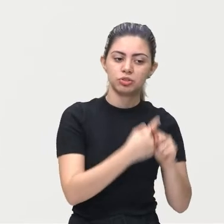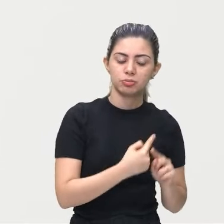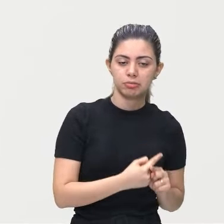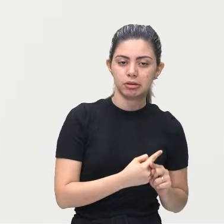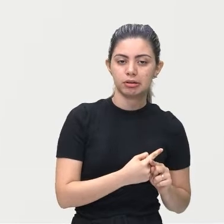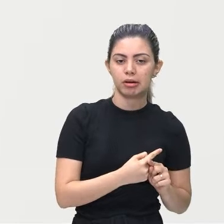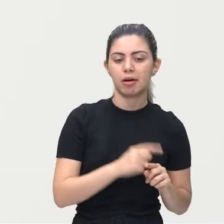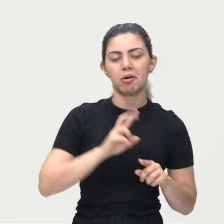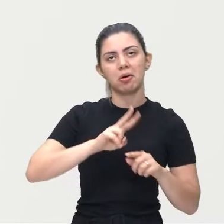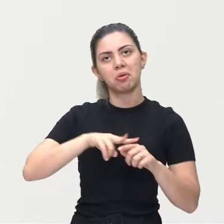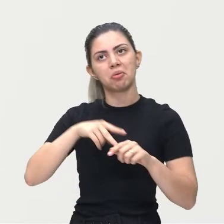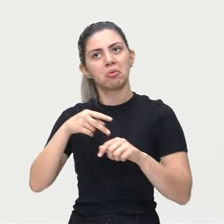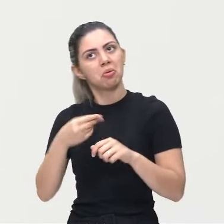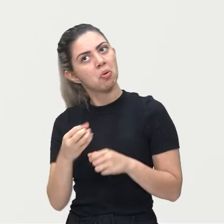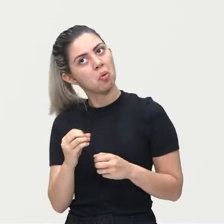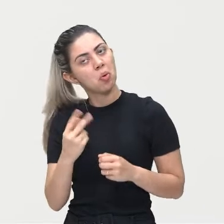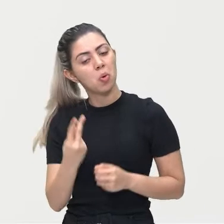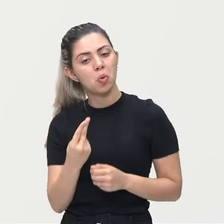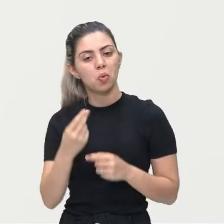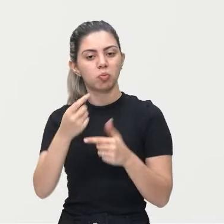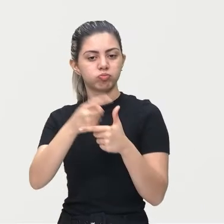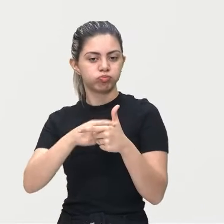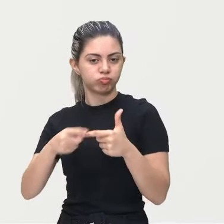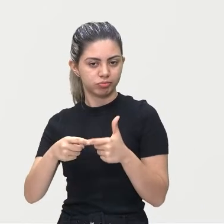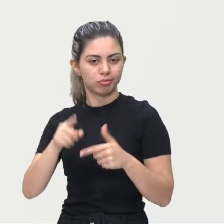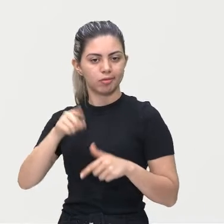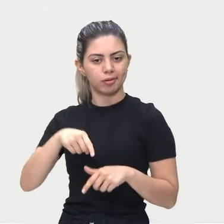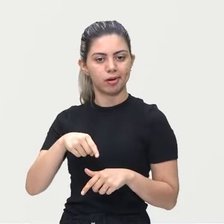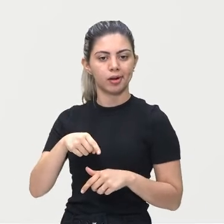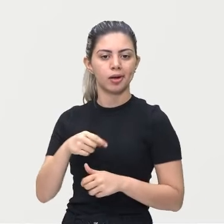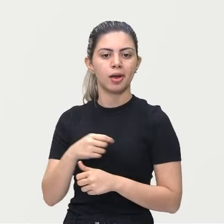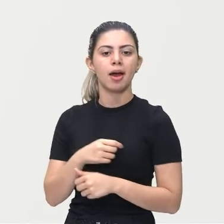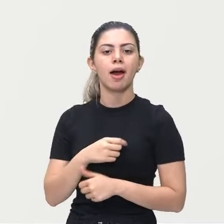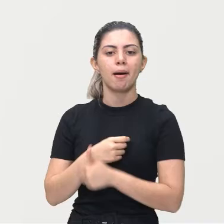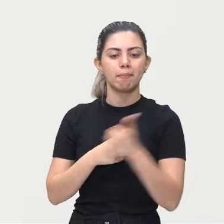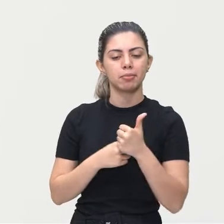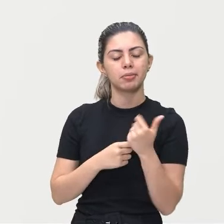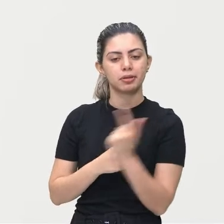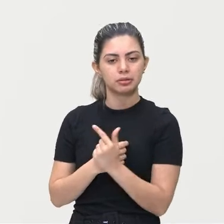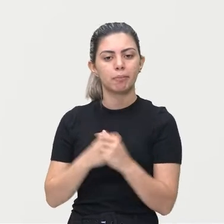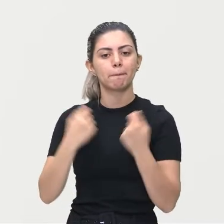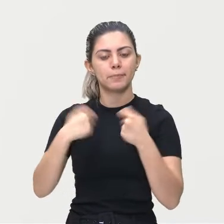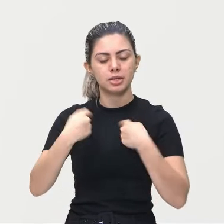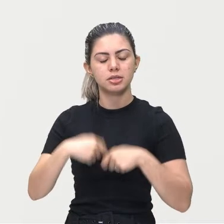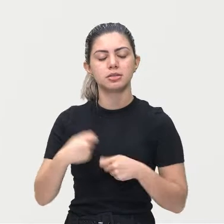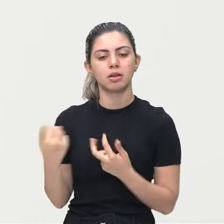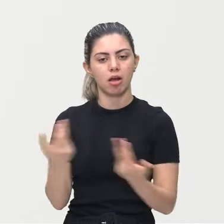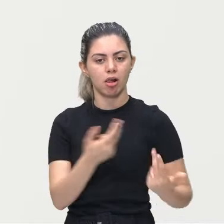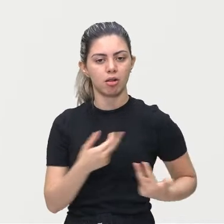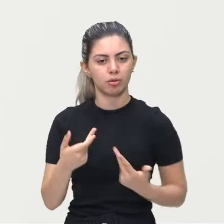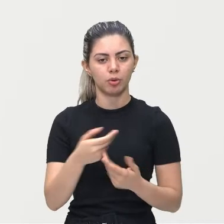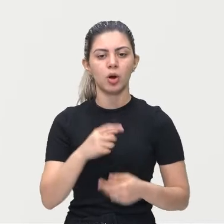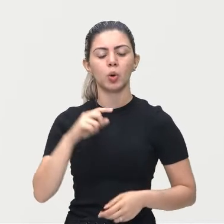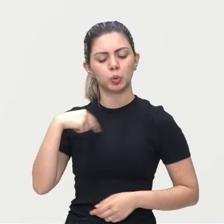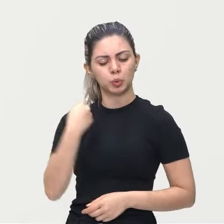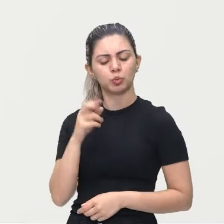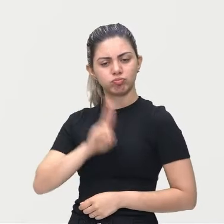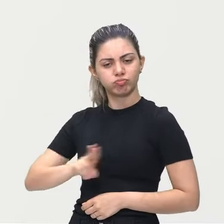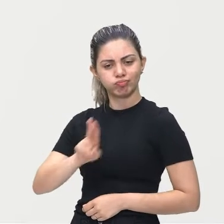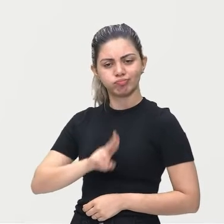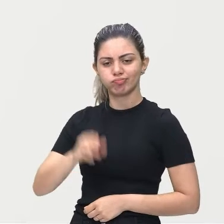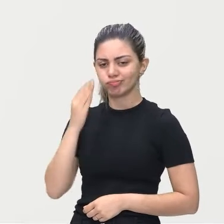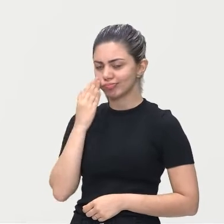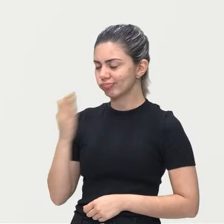um mesmo número, a fração que você encontrar é equivalente à primeira, que foi exatamente o método que eu estou utilizando